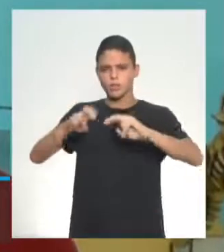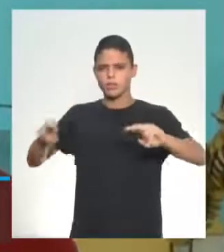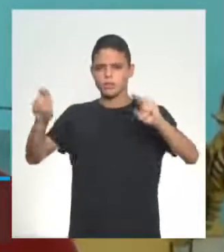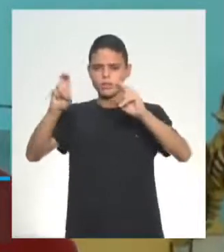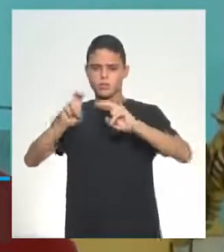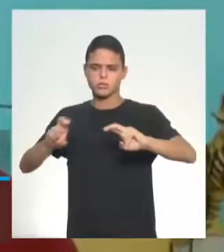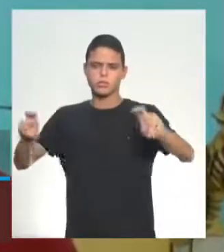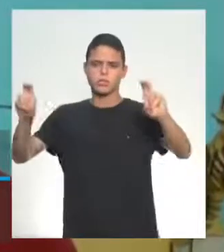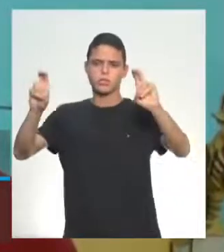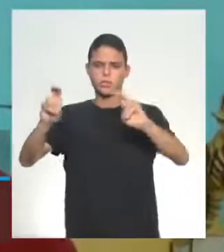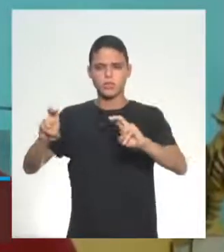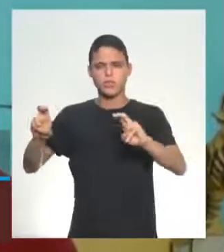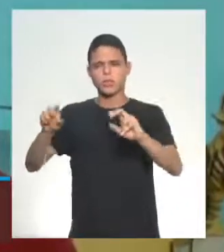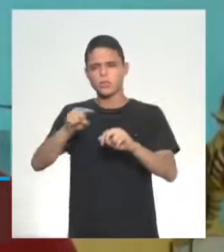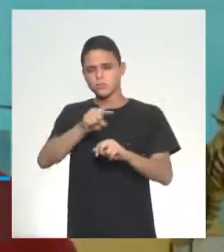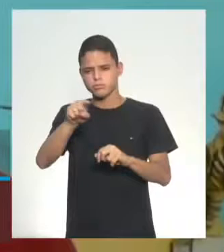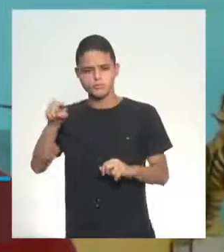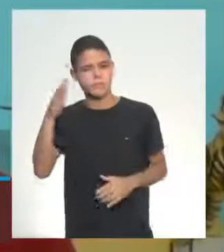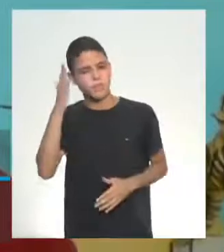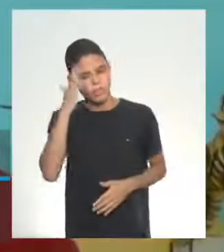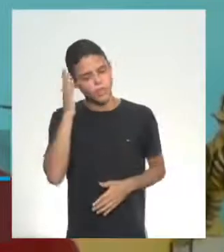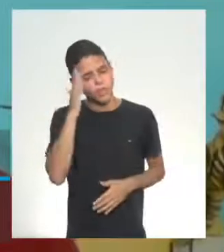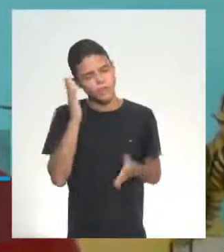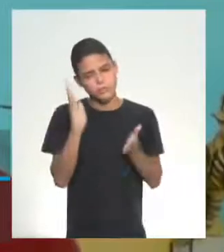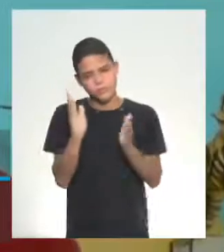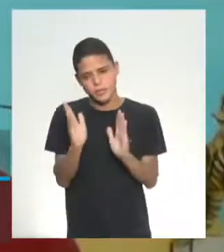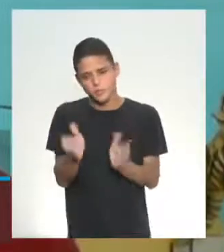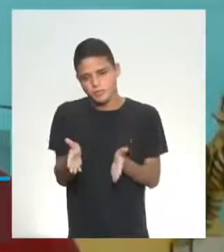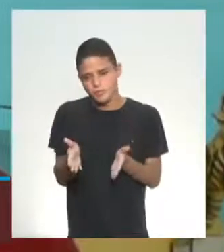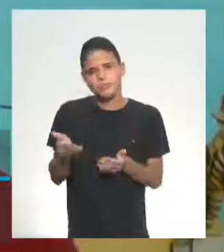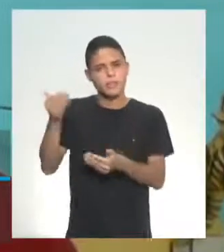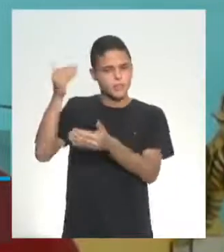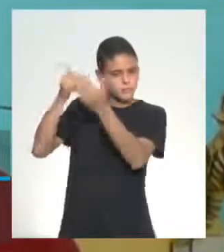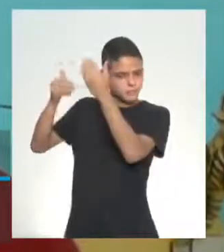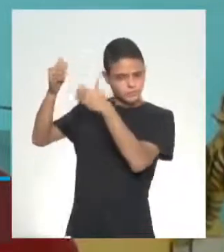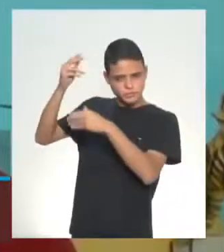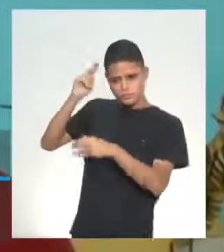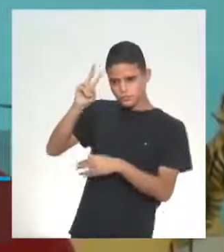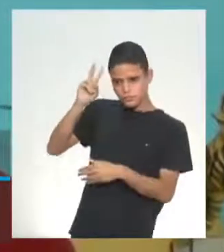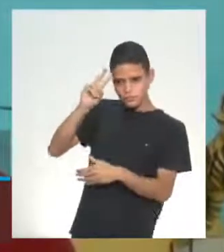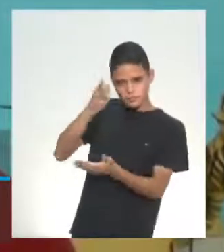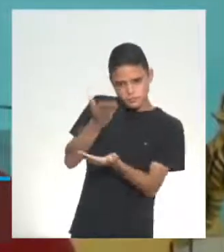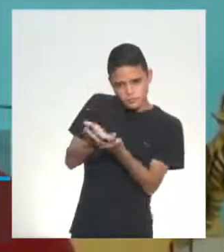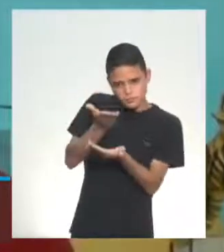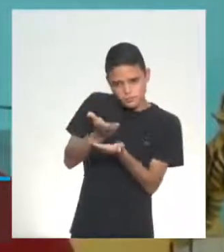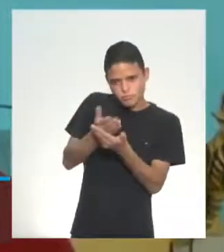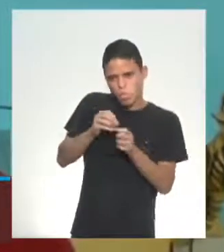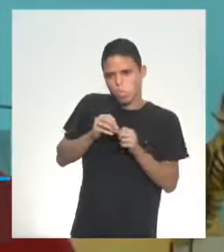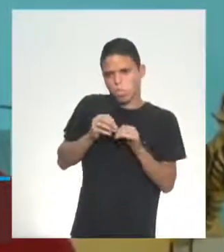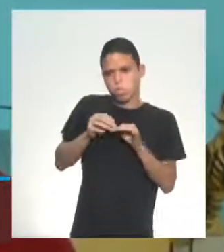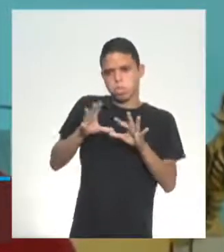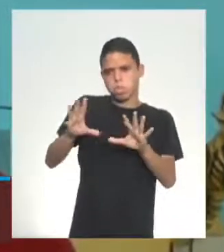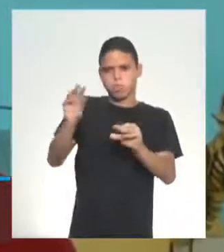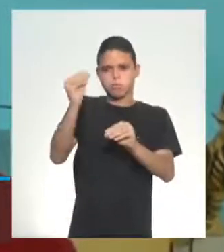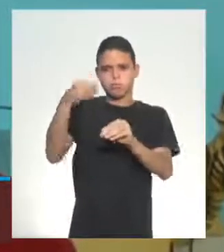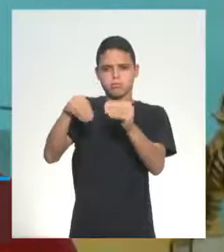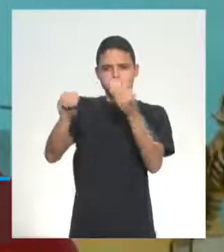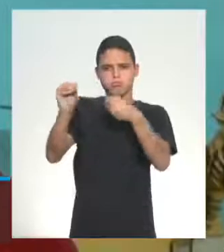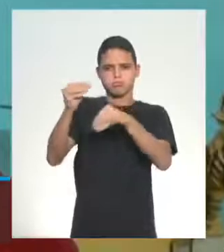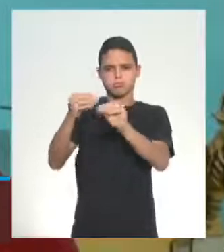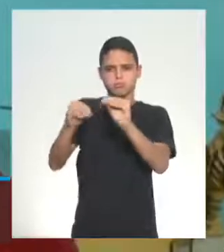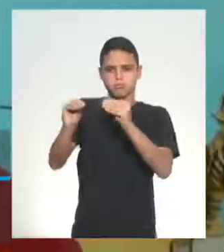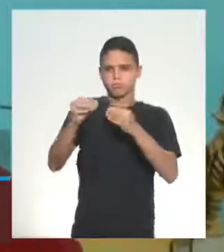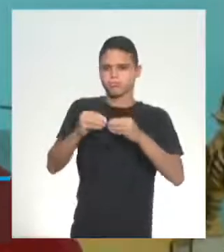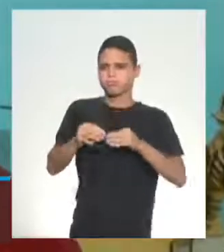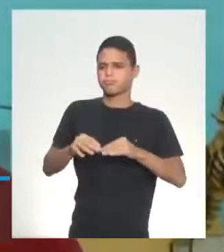se lembrar muito bem desse espaço, porque recentemente teve uma aula que bombou, explodiu nas redes, os comentários, todo mundo curtiu,